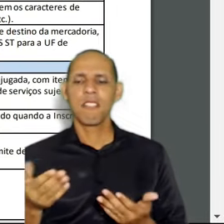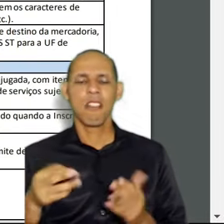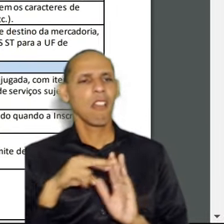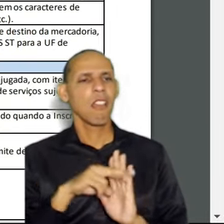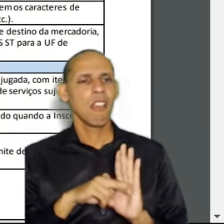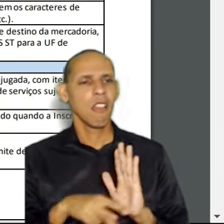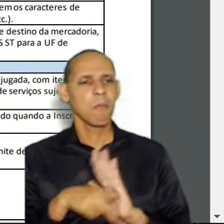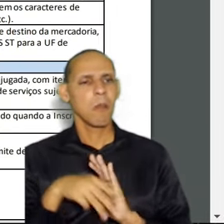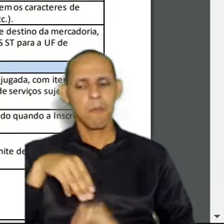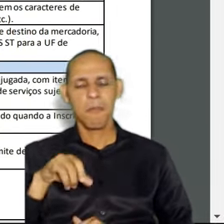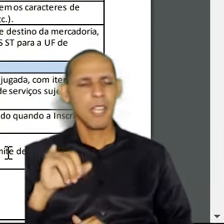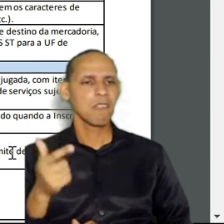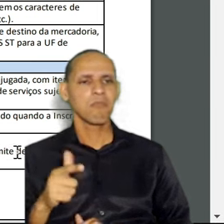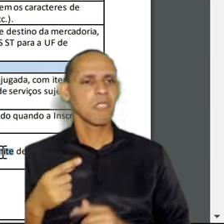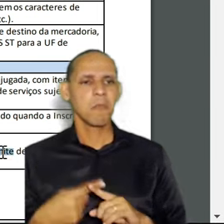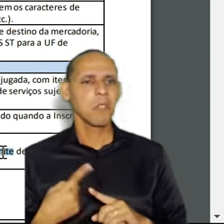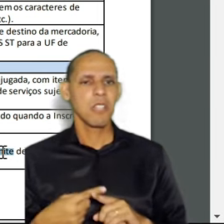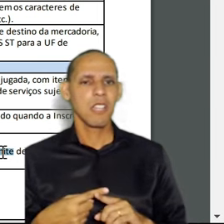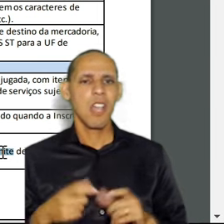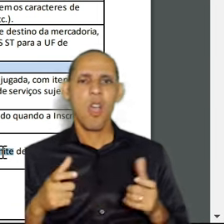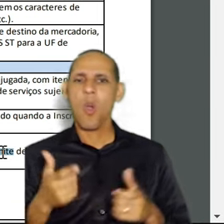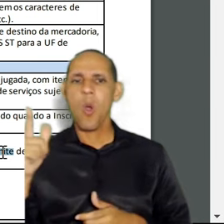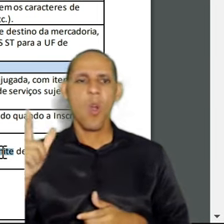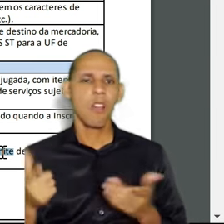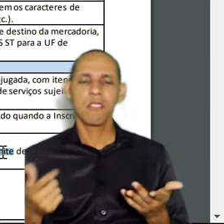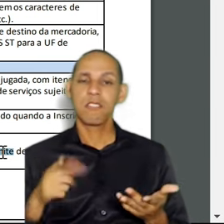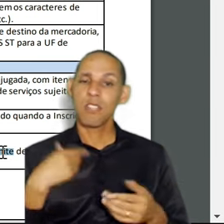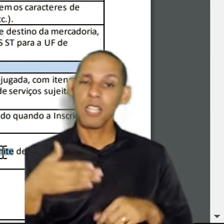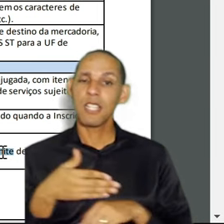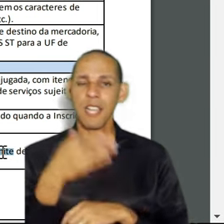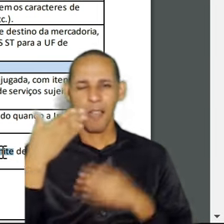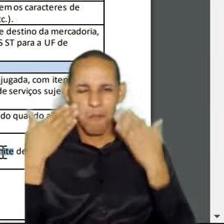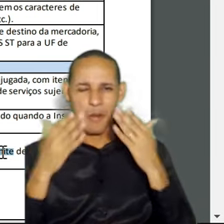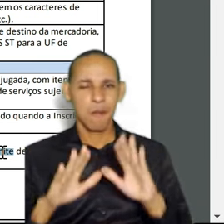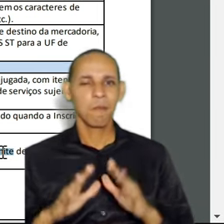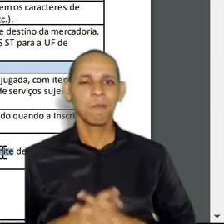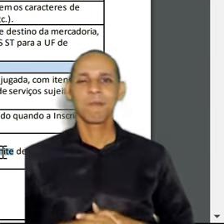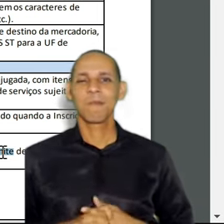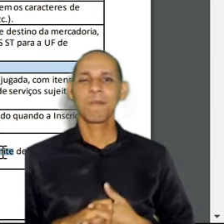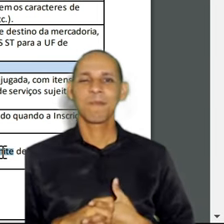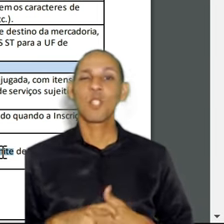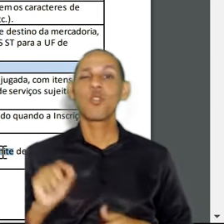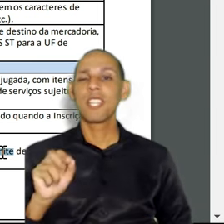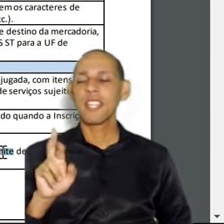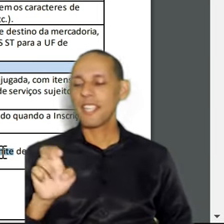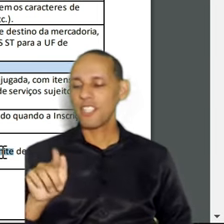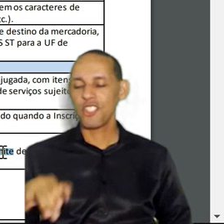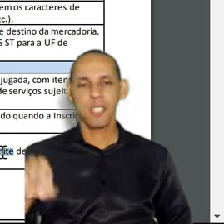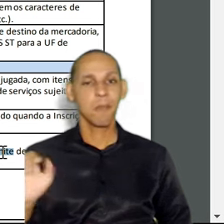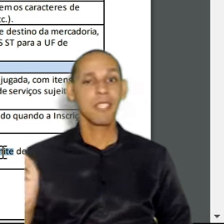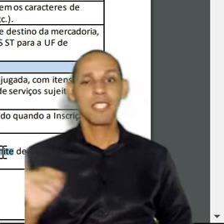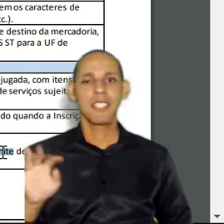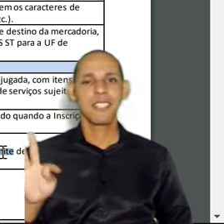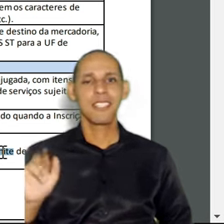é só esse é o normal simples nacional com excesso de sublimite ou seja passei dos 3 milhões 600 000 Né simples vai